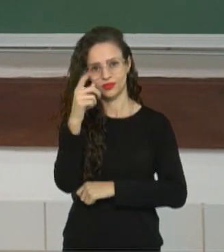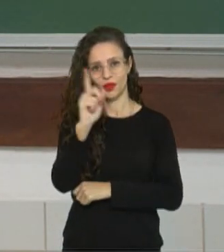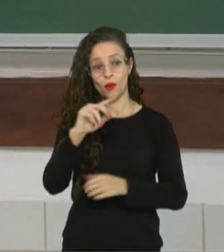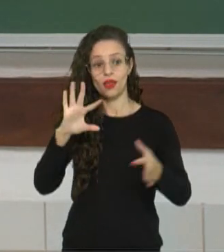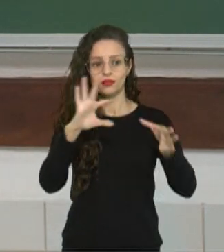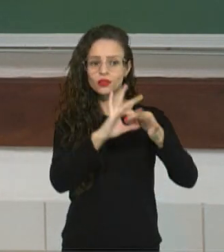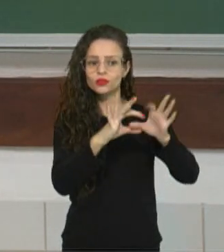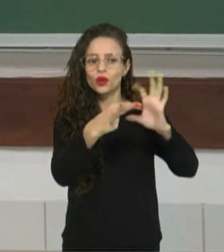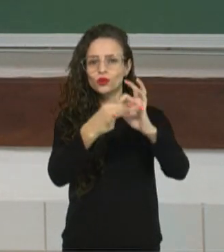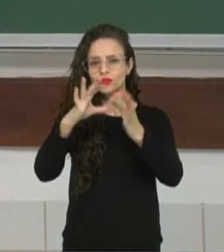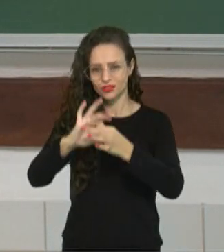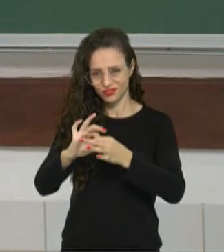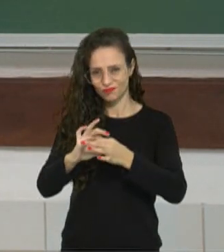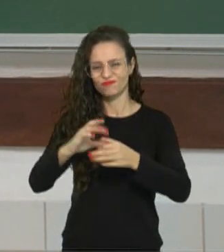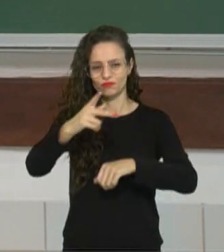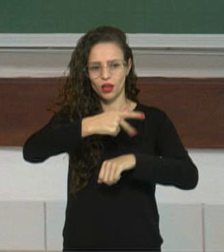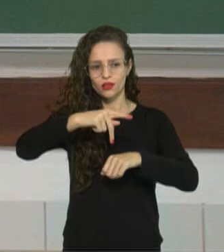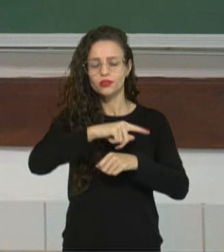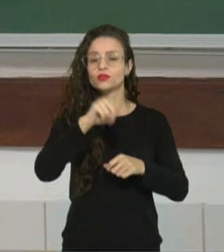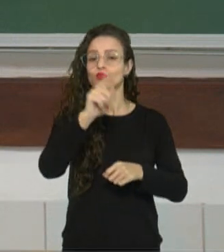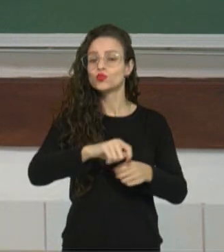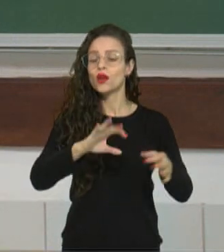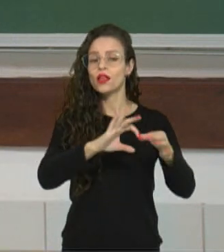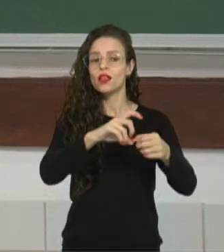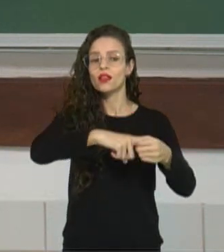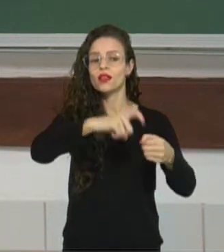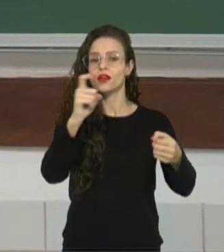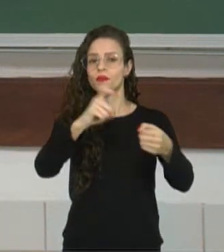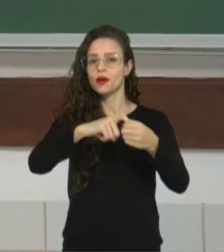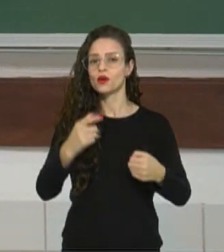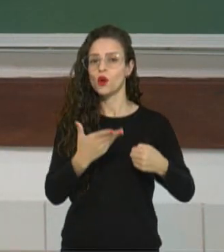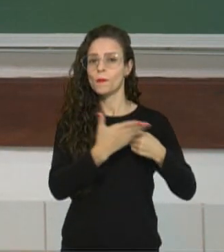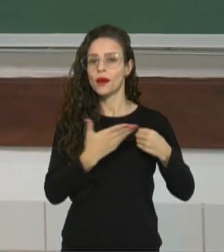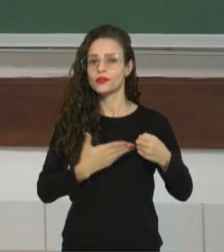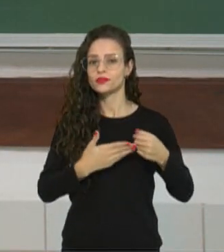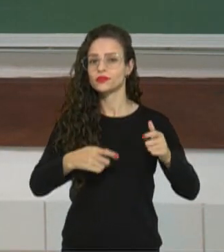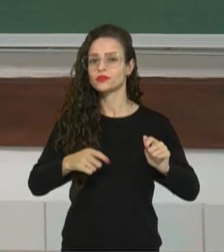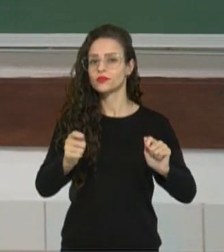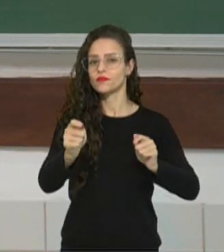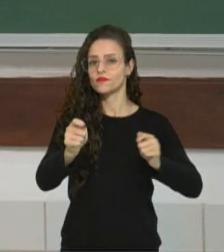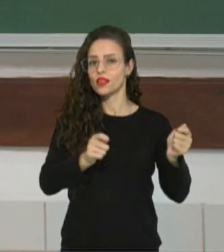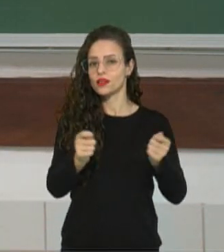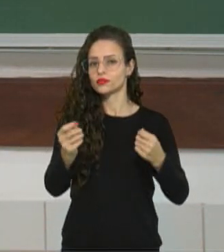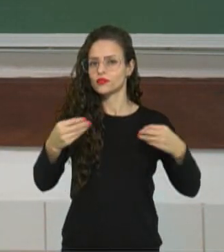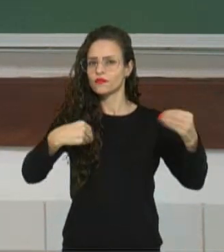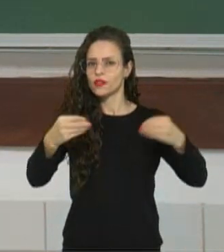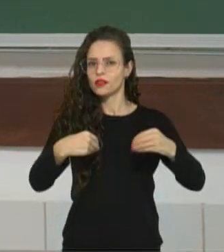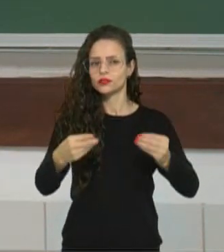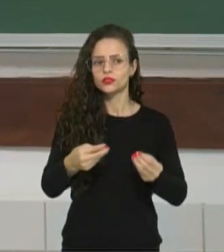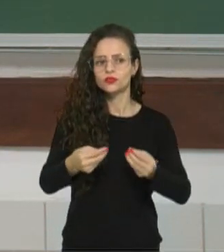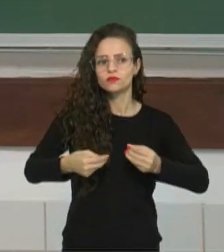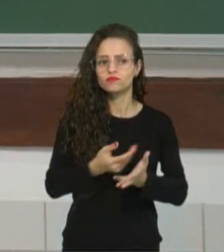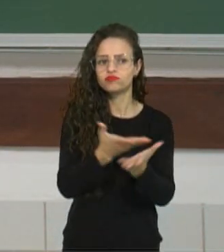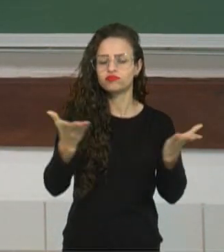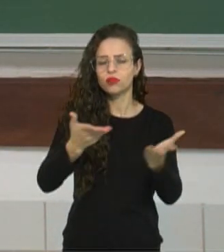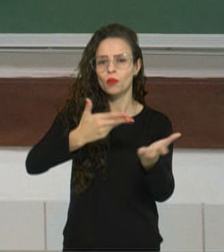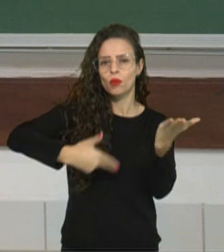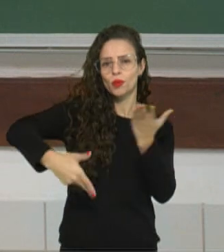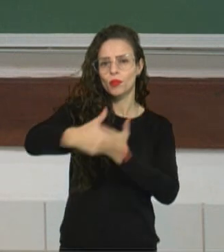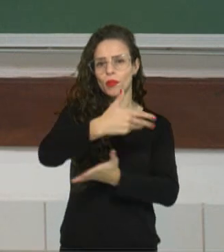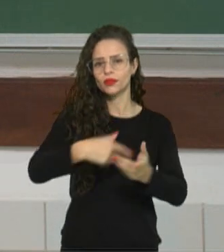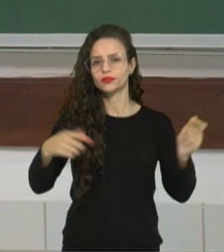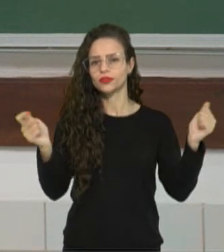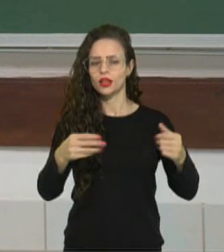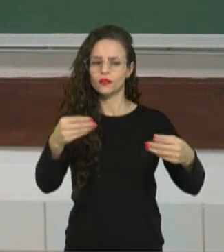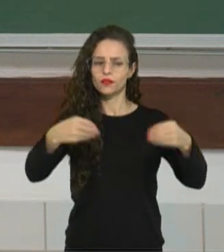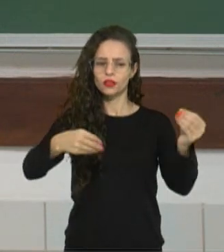dessa desregulação do Estado. Ou seja, o Estado se torna flexível e faz com que o mercado, as trocas comerciais,